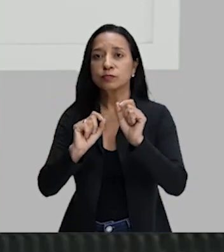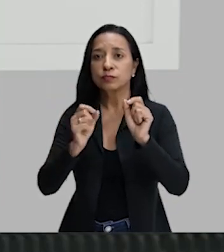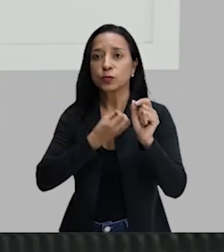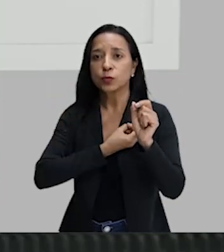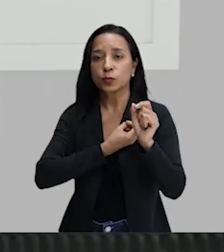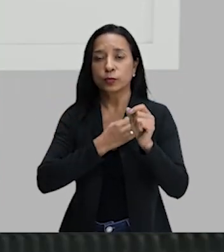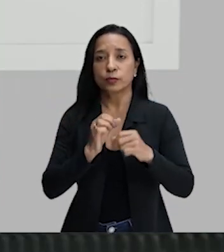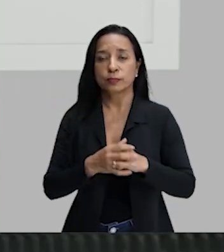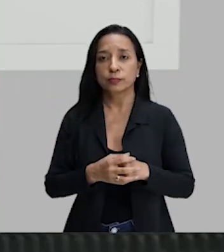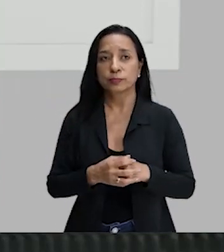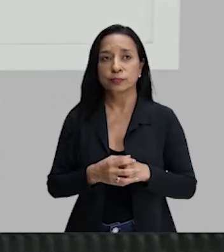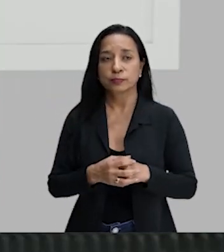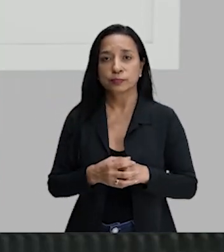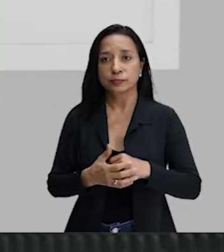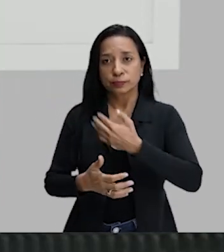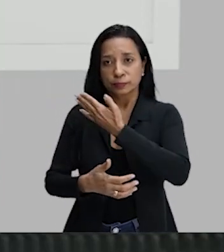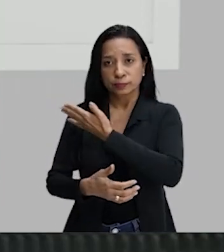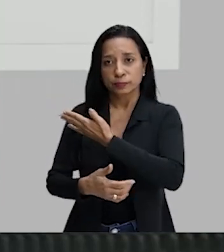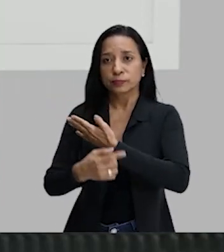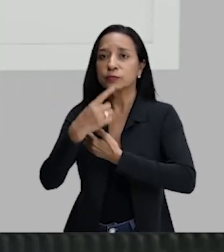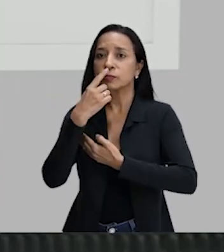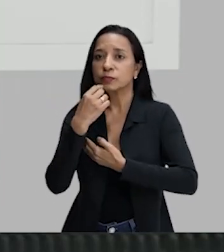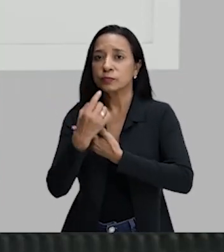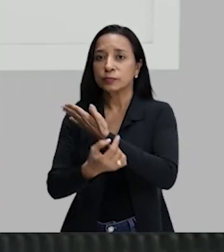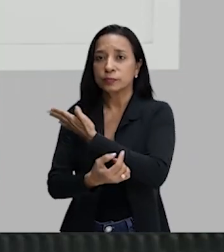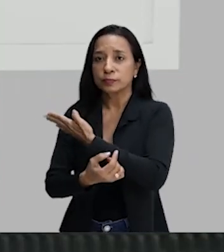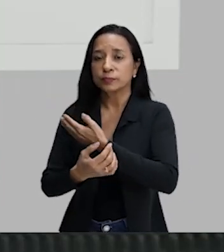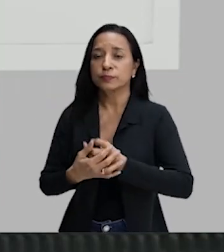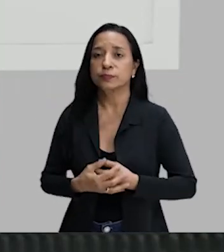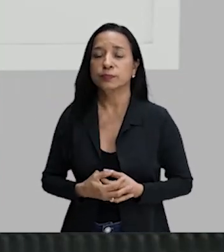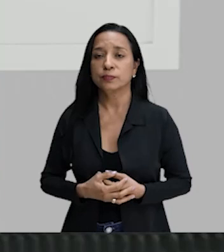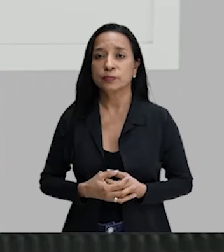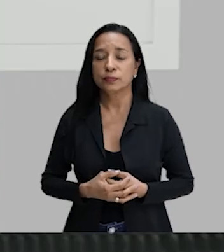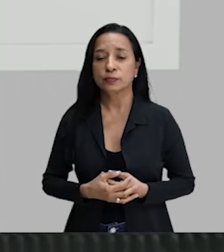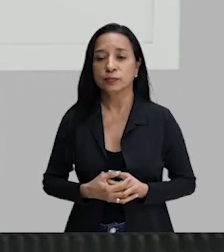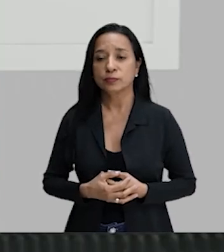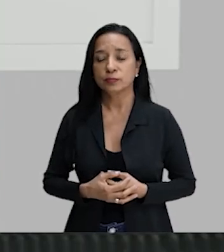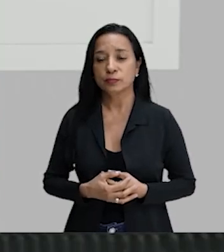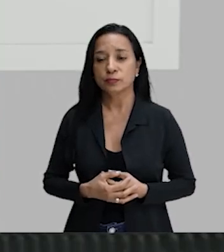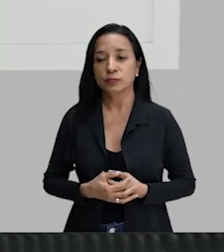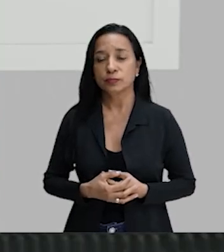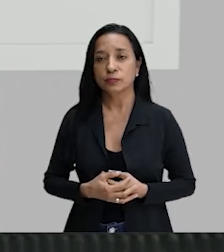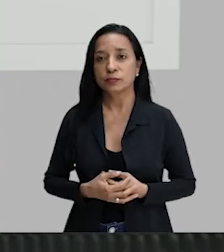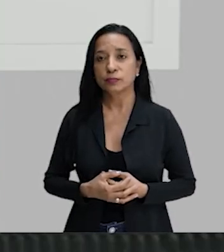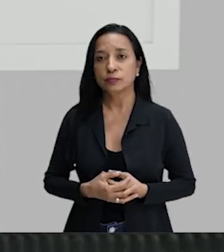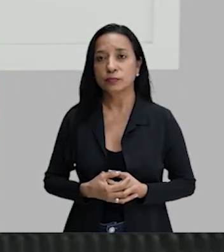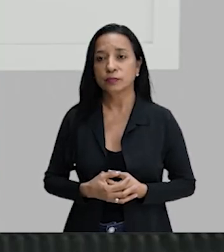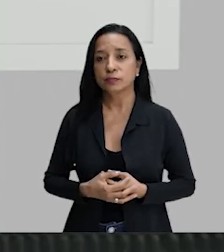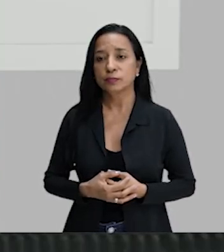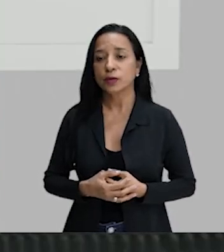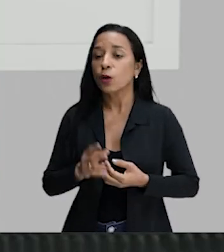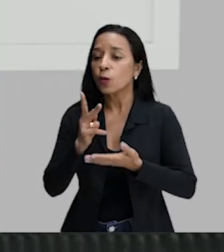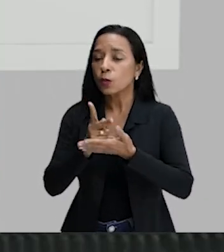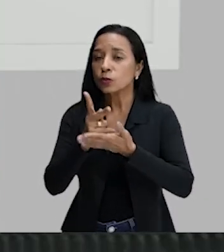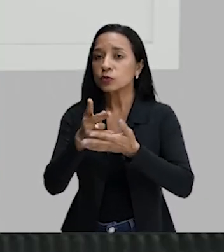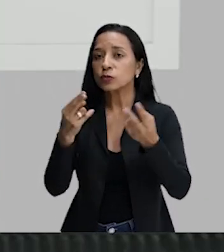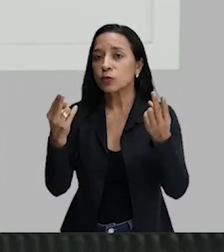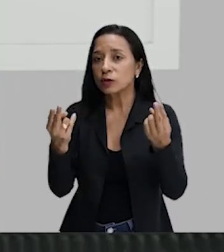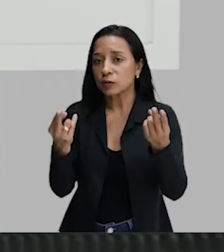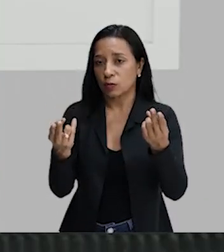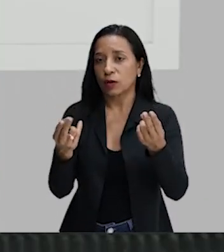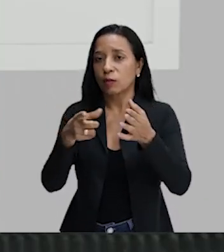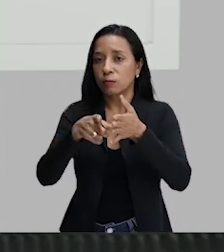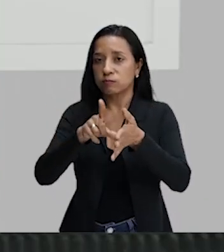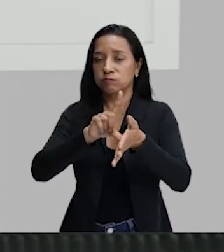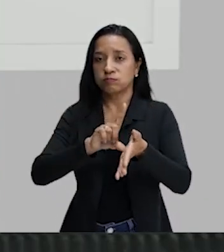Certo? Fazer a decomposição desse polinômio aqui. Certo? Então, eu sigo o mesmo procedimento que nós